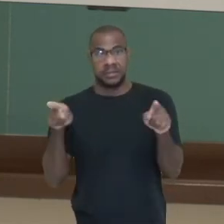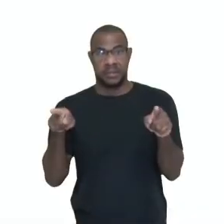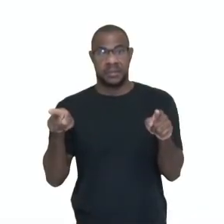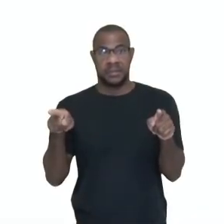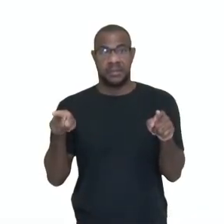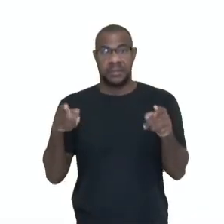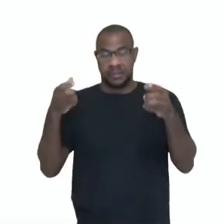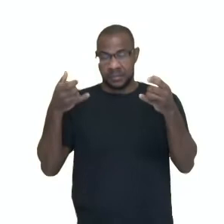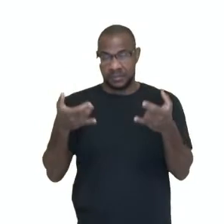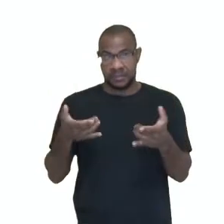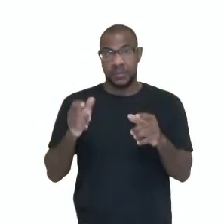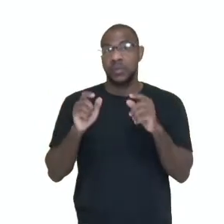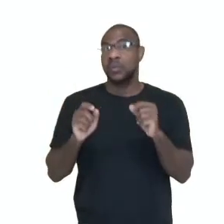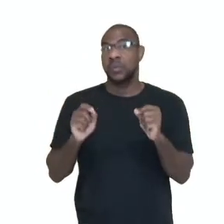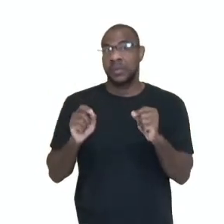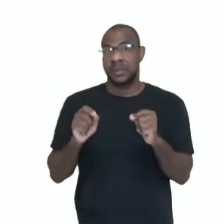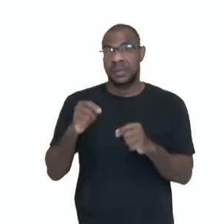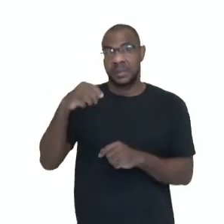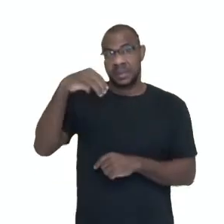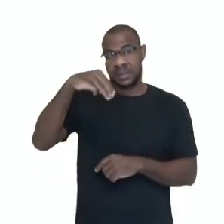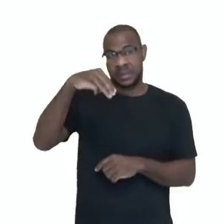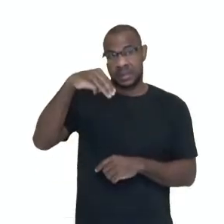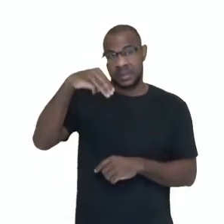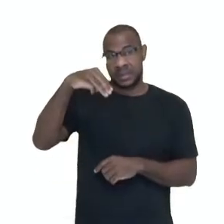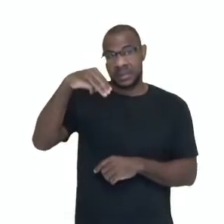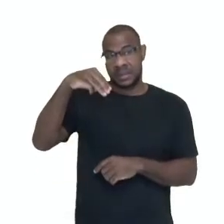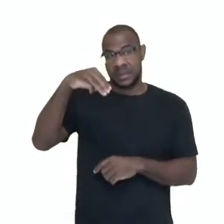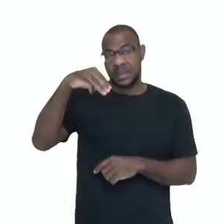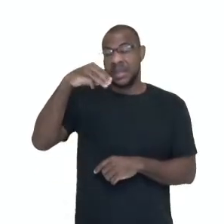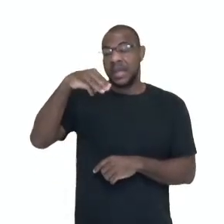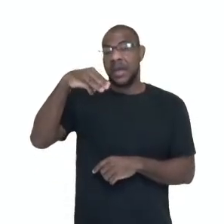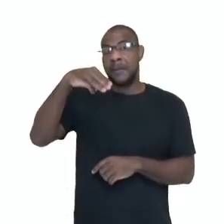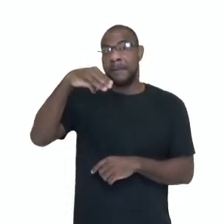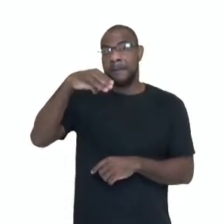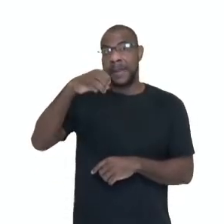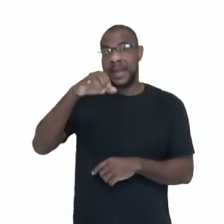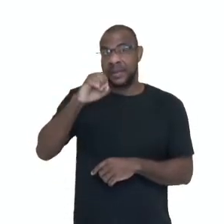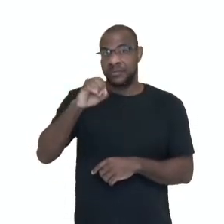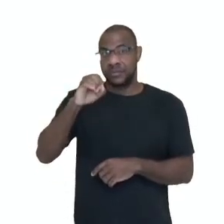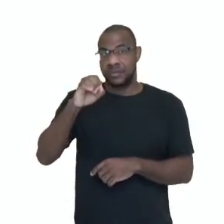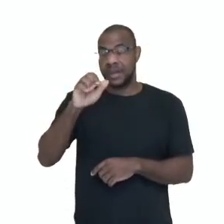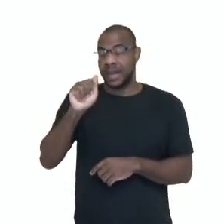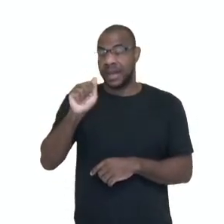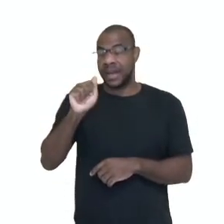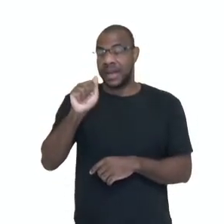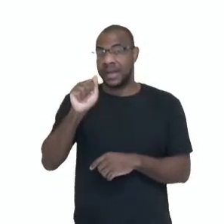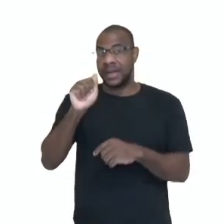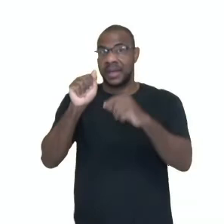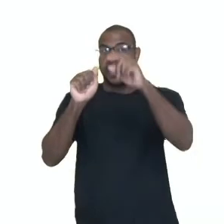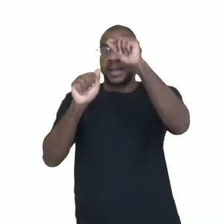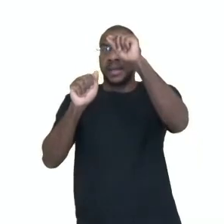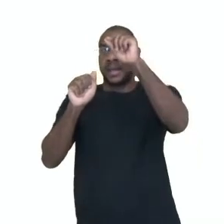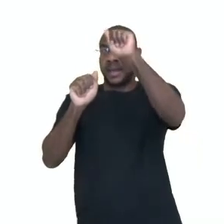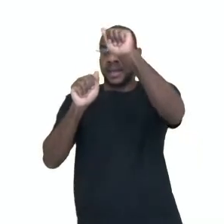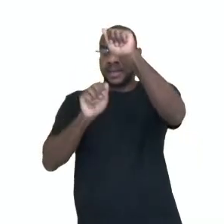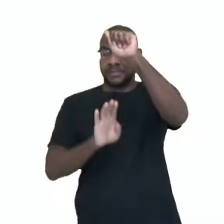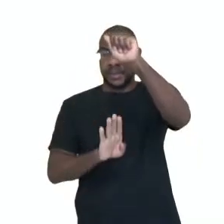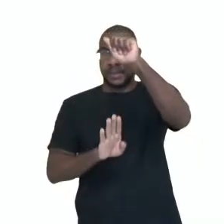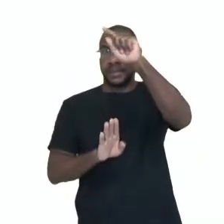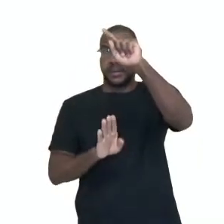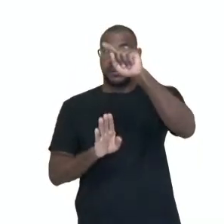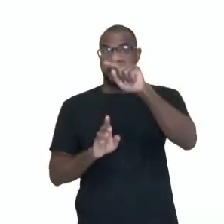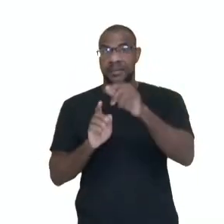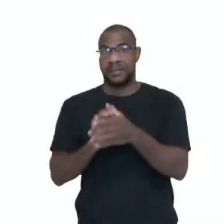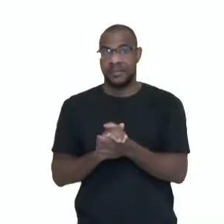para mim que M é a distância média entre A e B, gente, se A e B vale 6, o